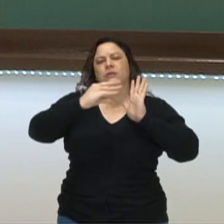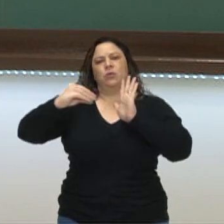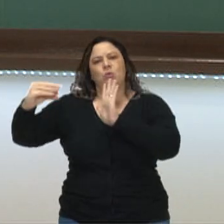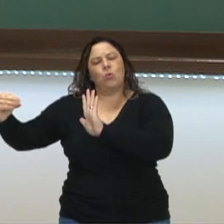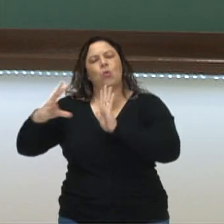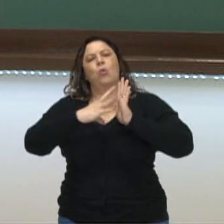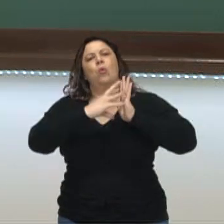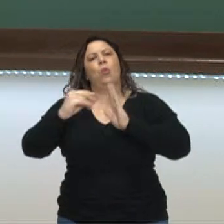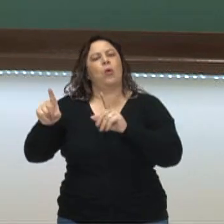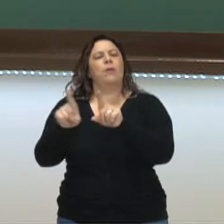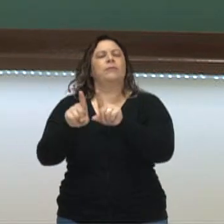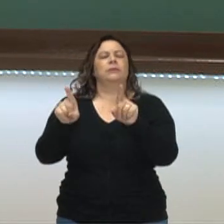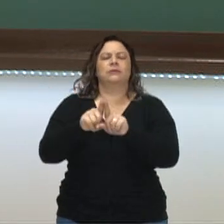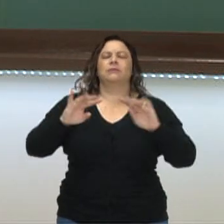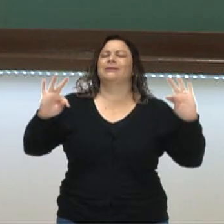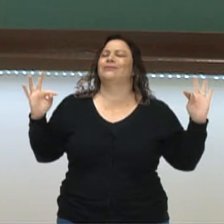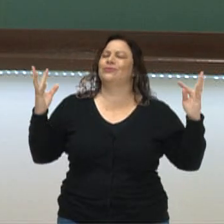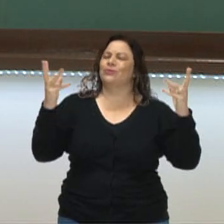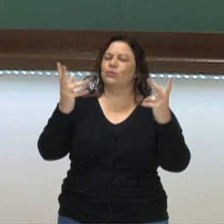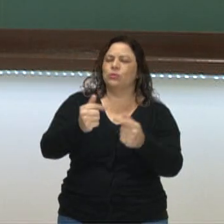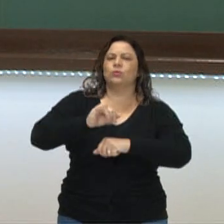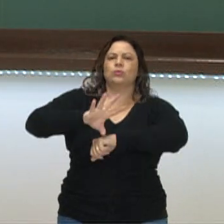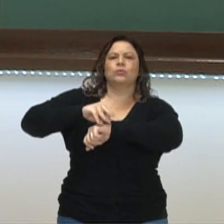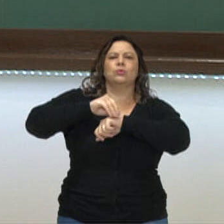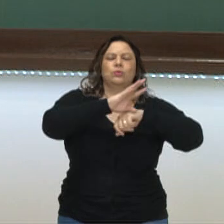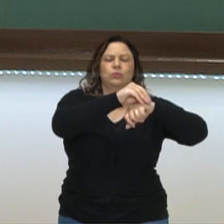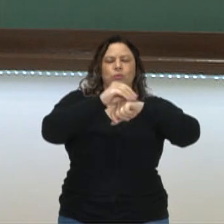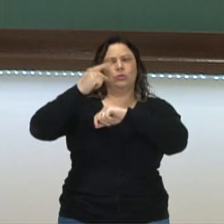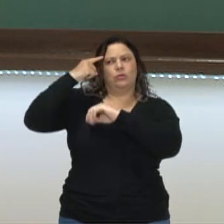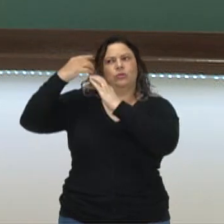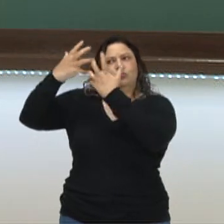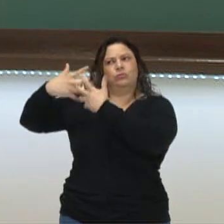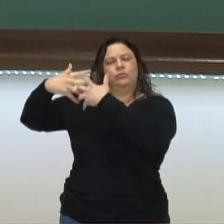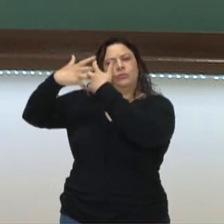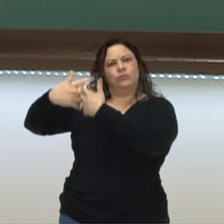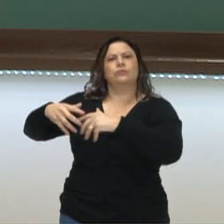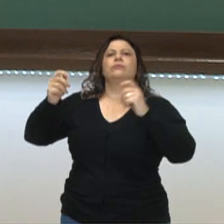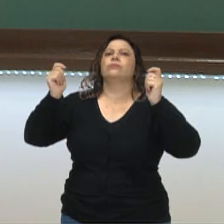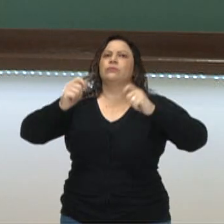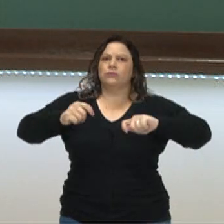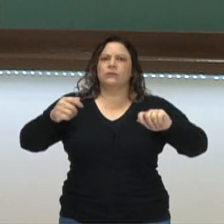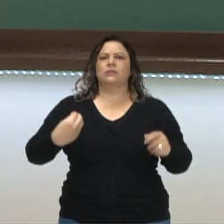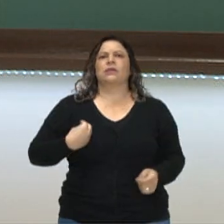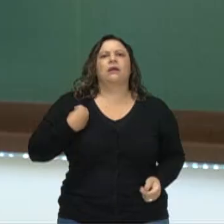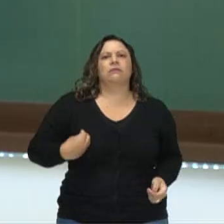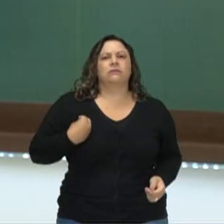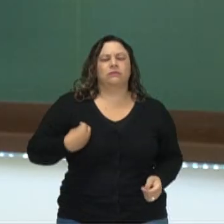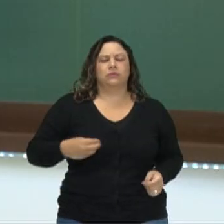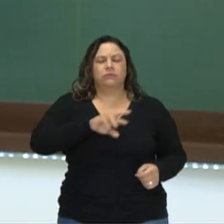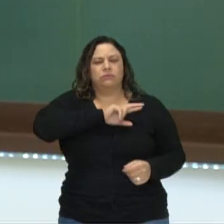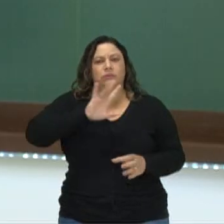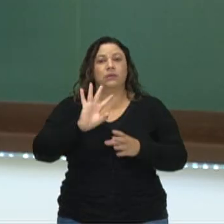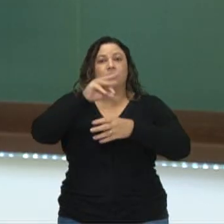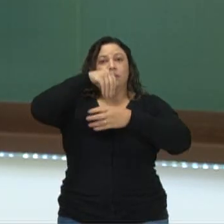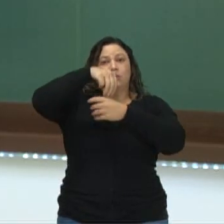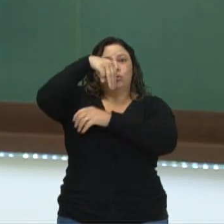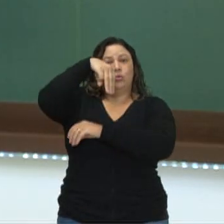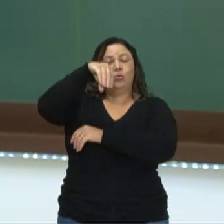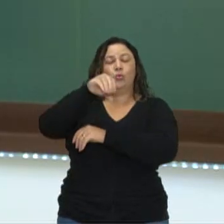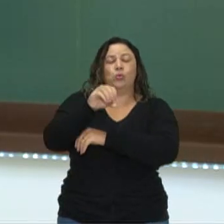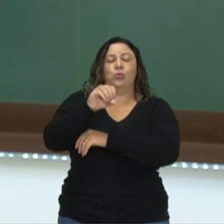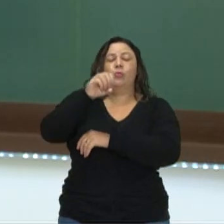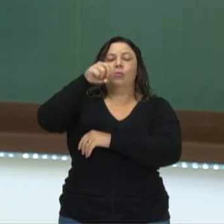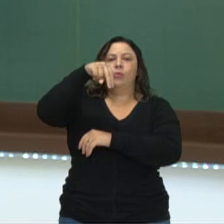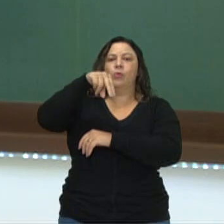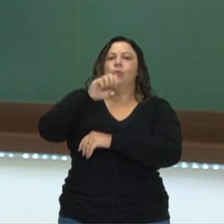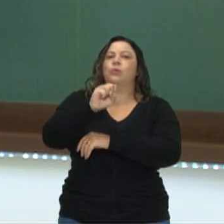livros, ou seja, todo o conhecimento intelectual estava presente nos mosteiros.